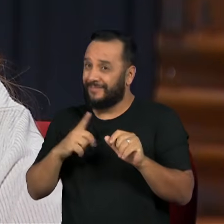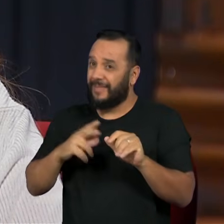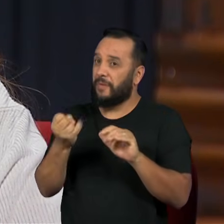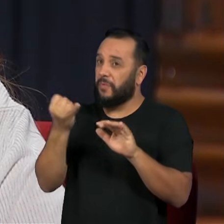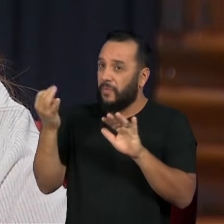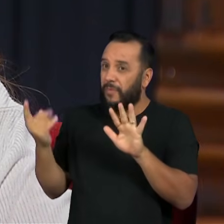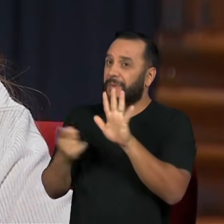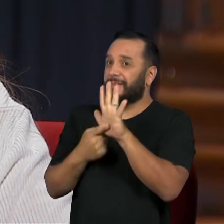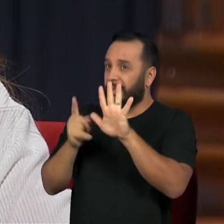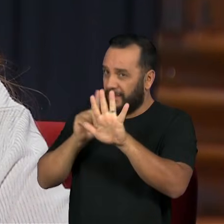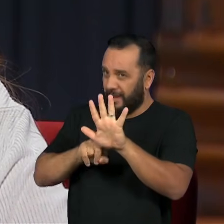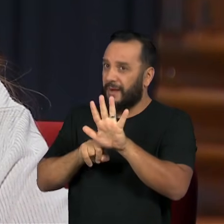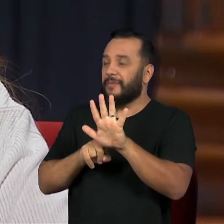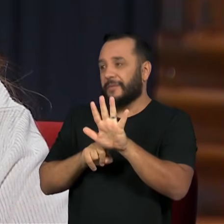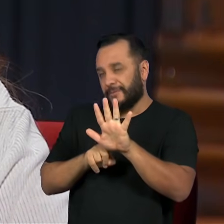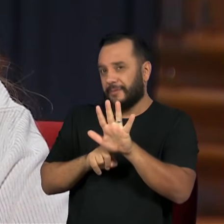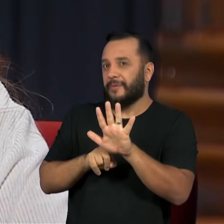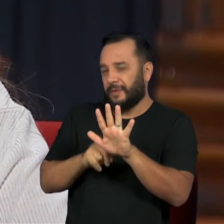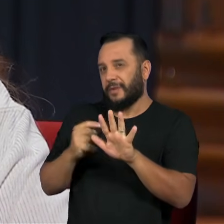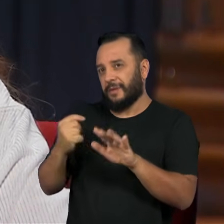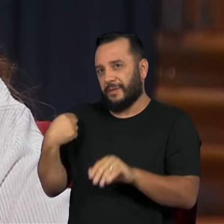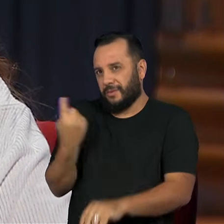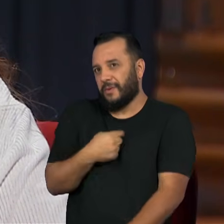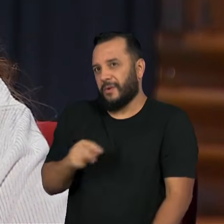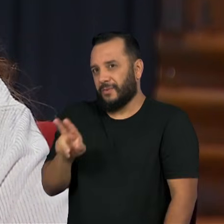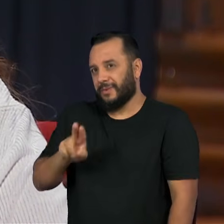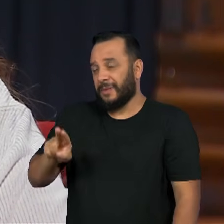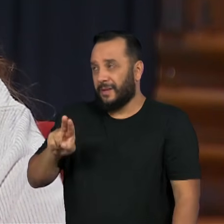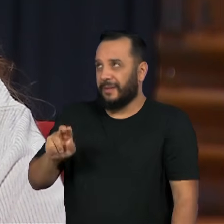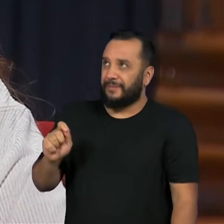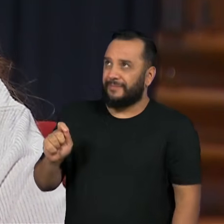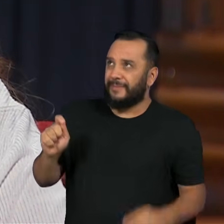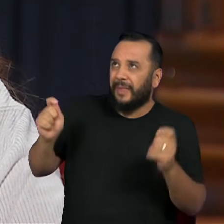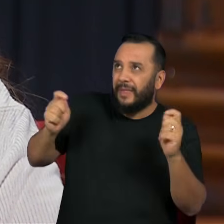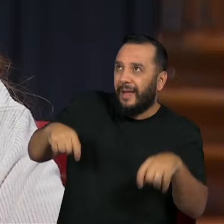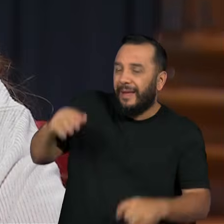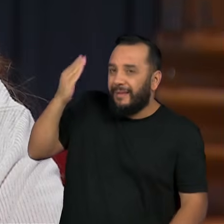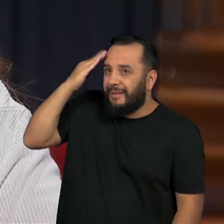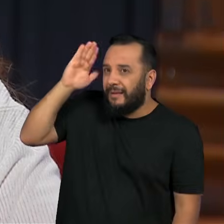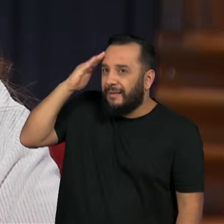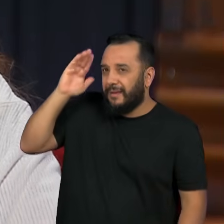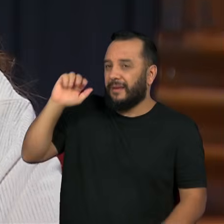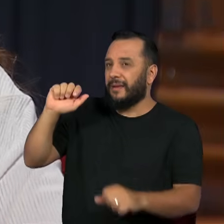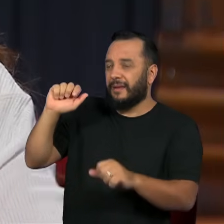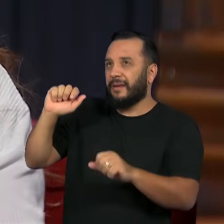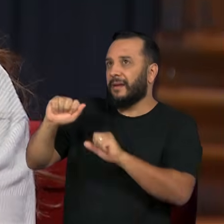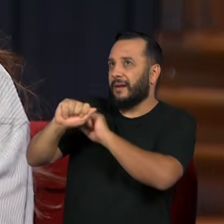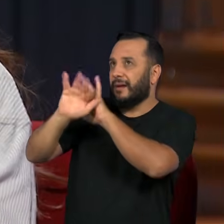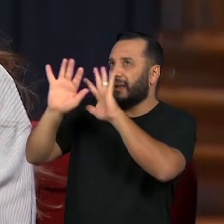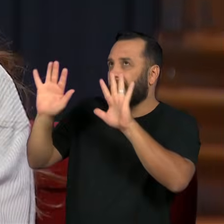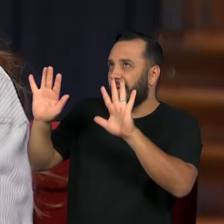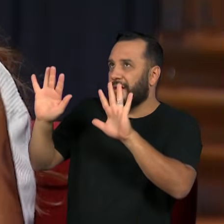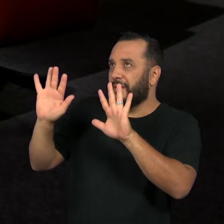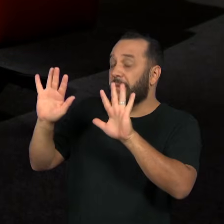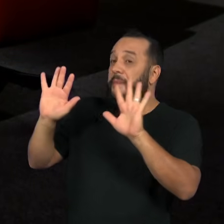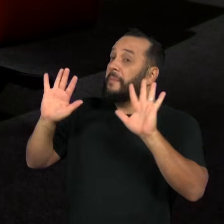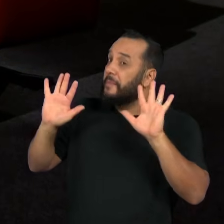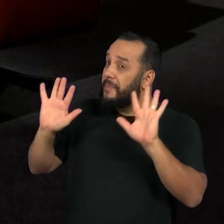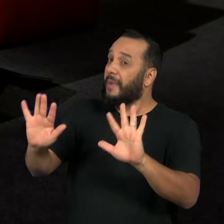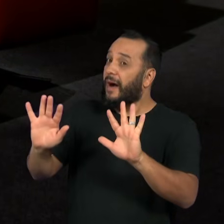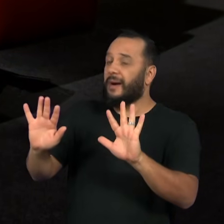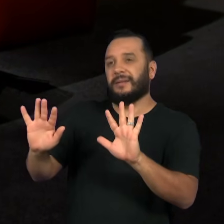elas vão ser melhor compreendidas se isso não privar a criança da noção